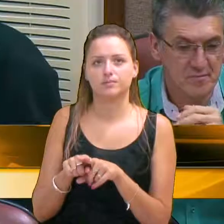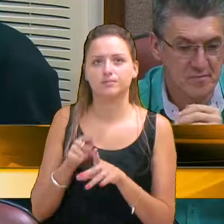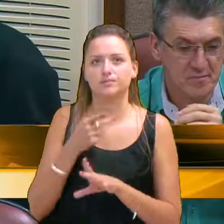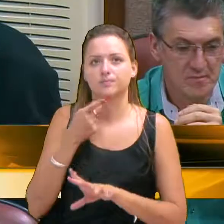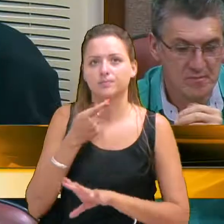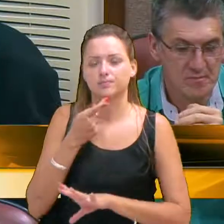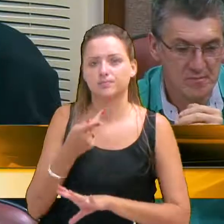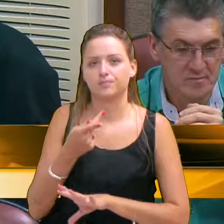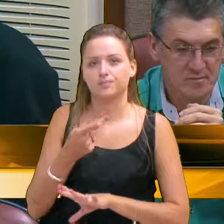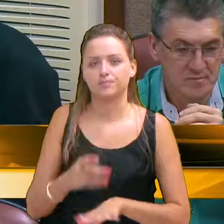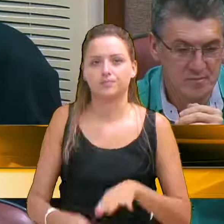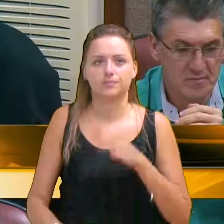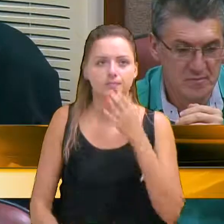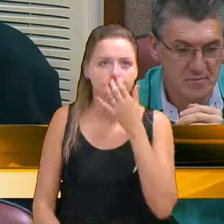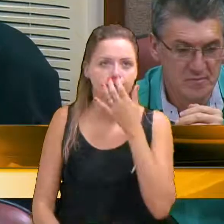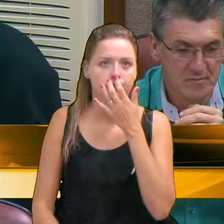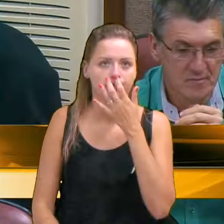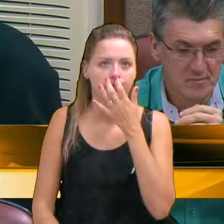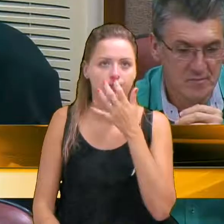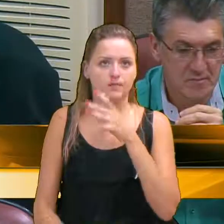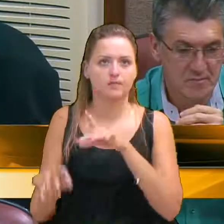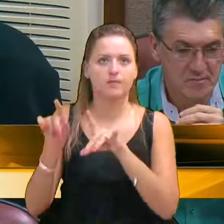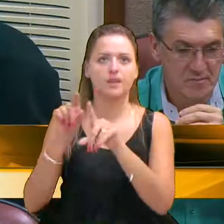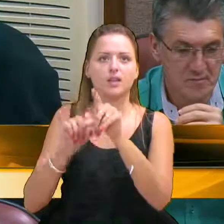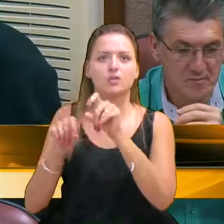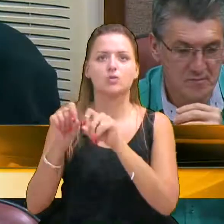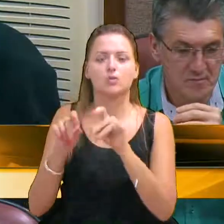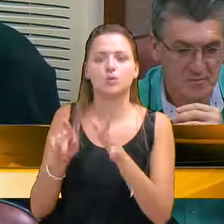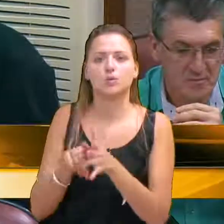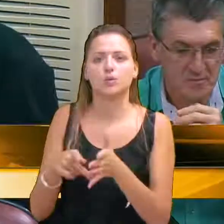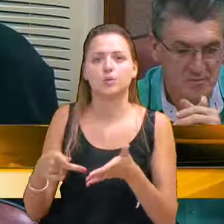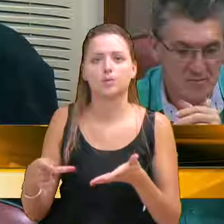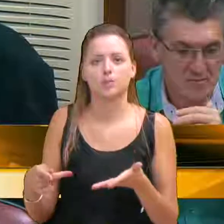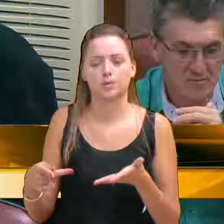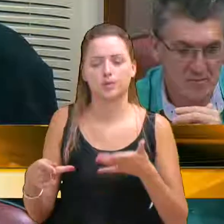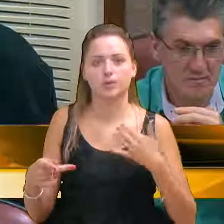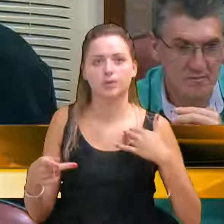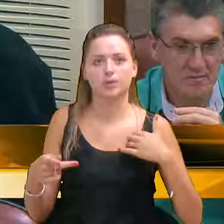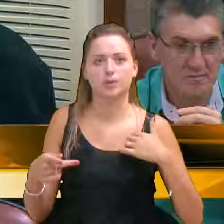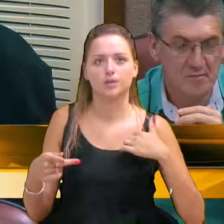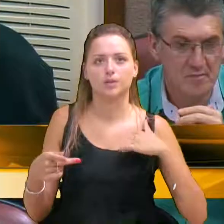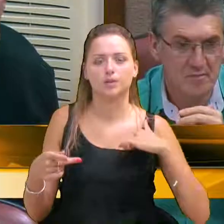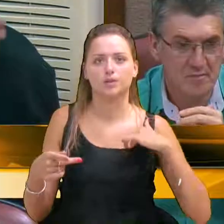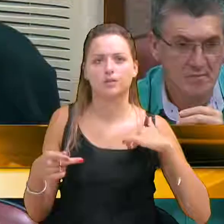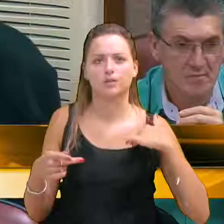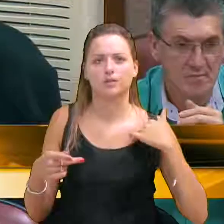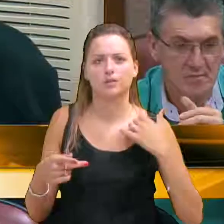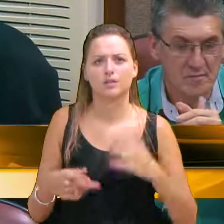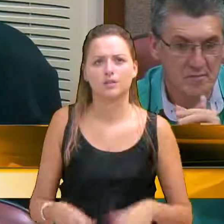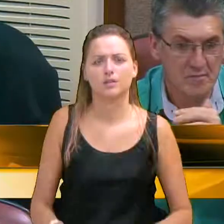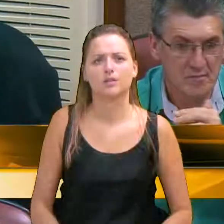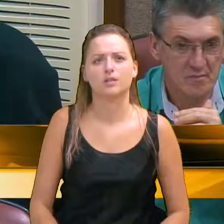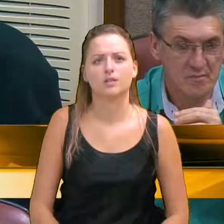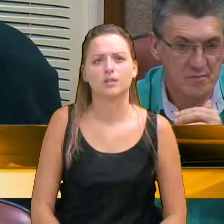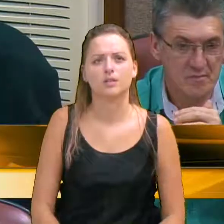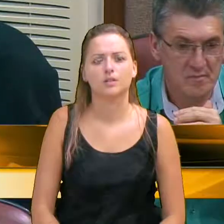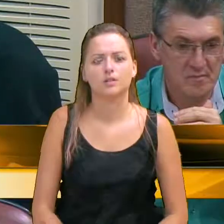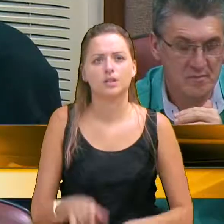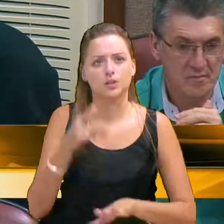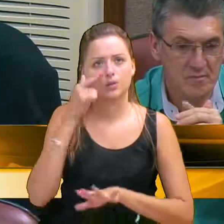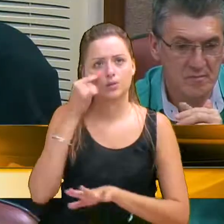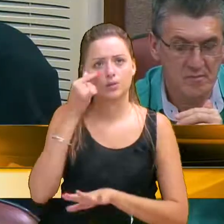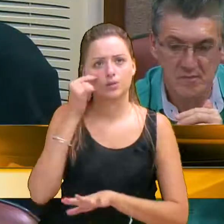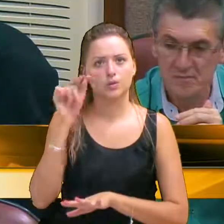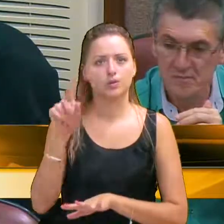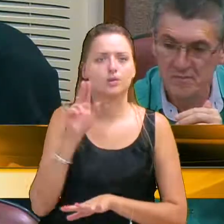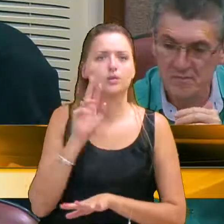ressaltar também, em relação à matéria do Jornal Pioneiro dos Pediatras, que o colega Renato e Fris falaram,